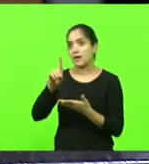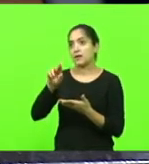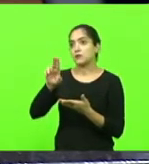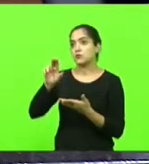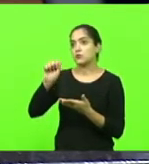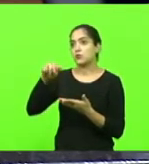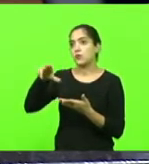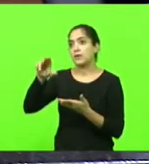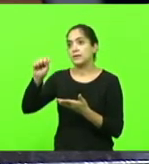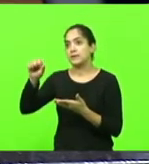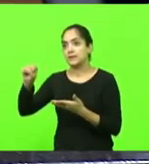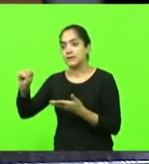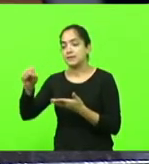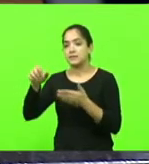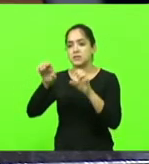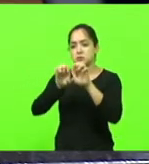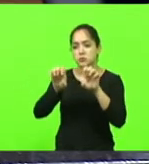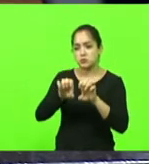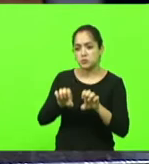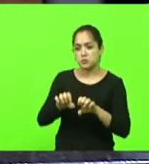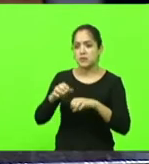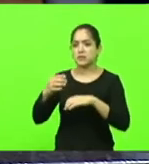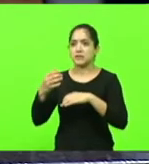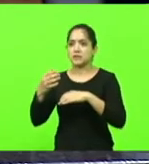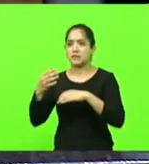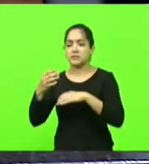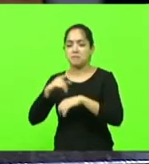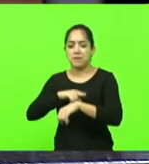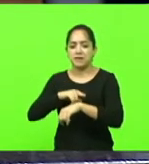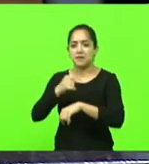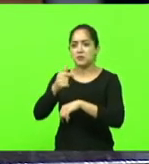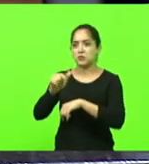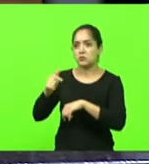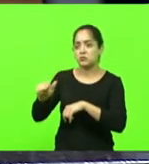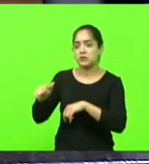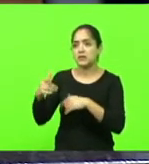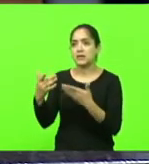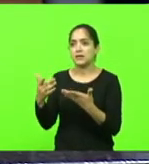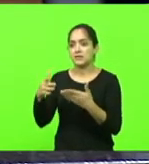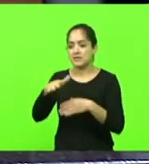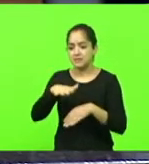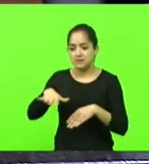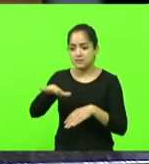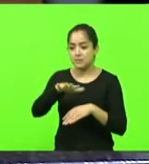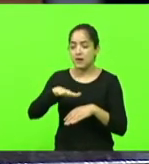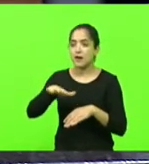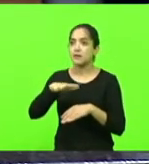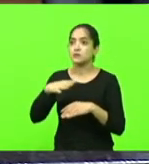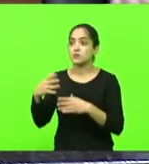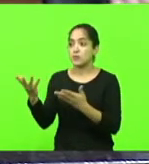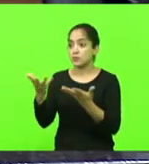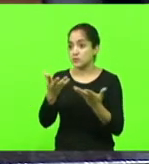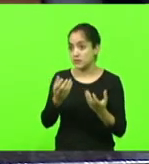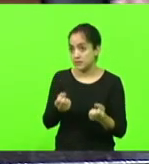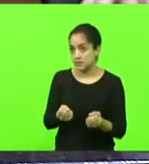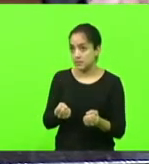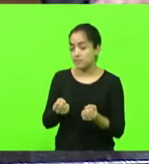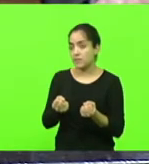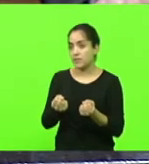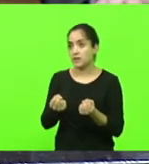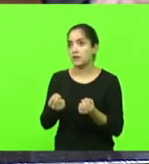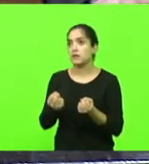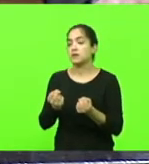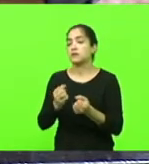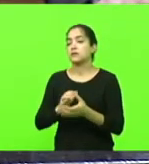Condição estrutural, ausência de banheiro, ausência de dignidade, ausência de espaços para poder receber o pessoal que entra e sai do